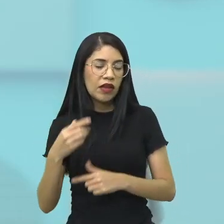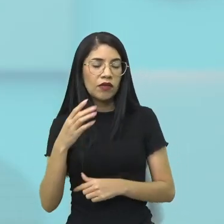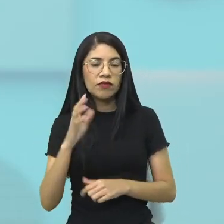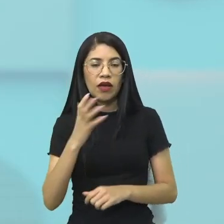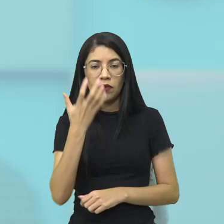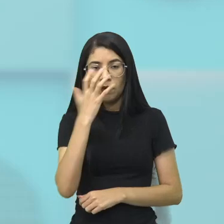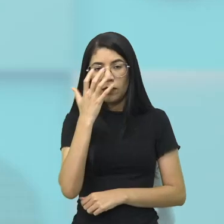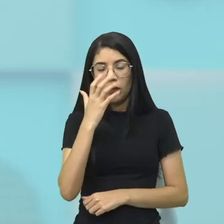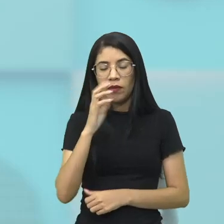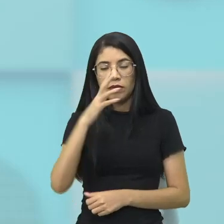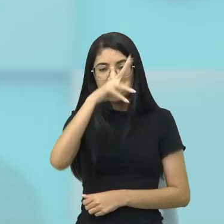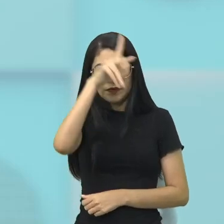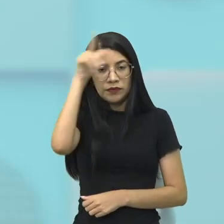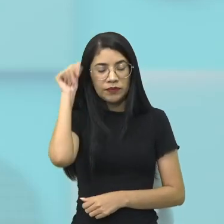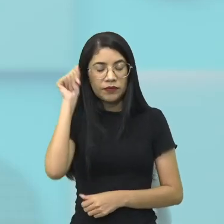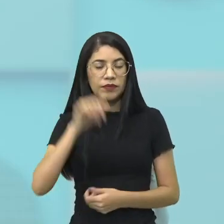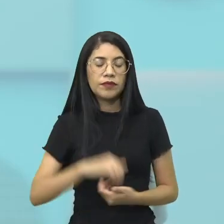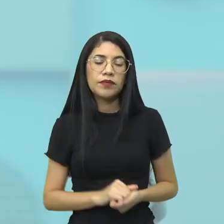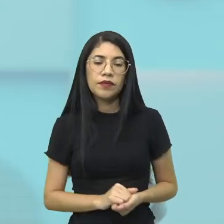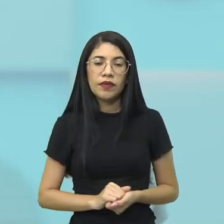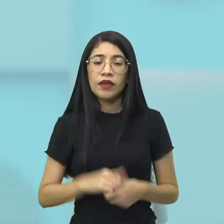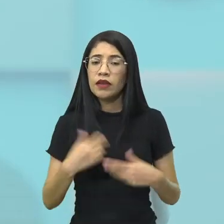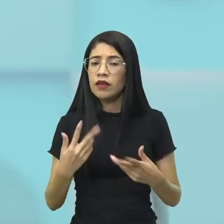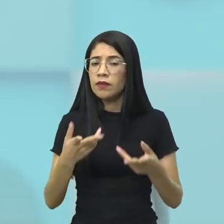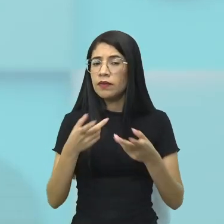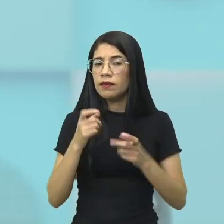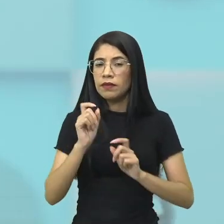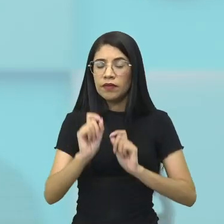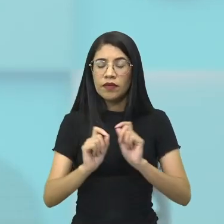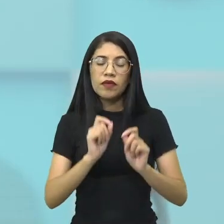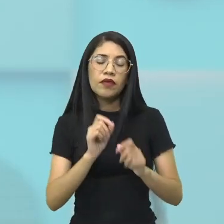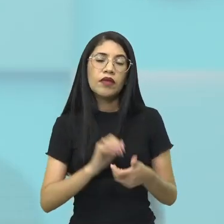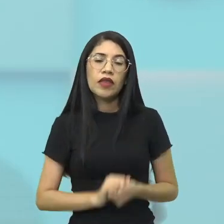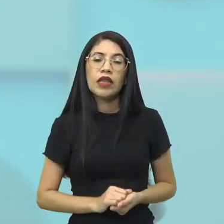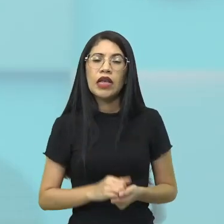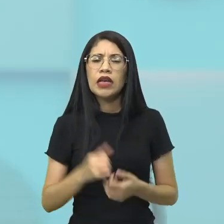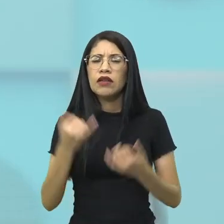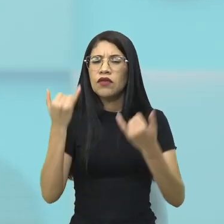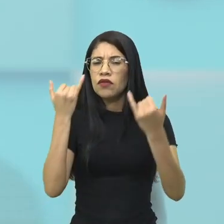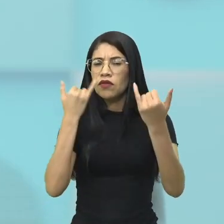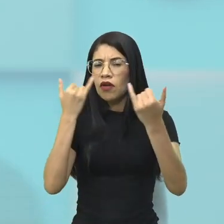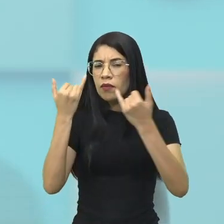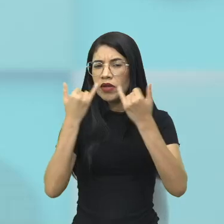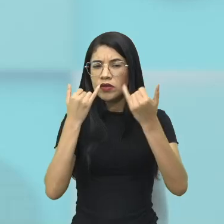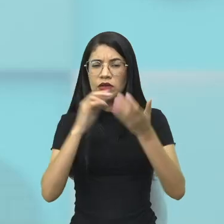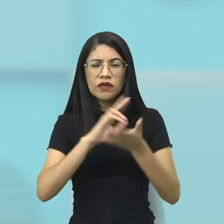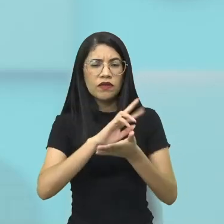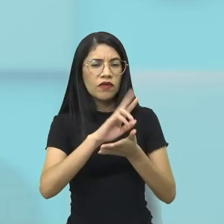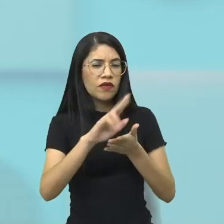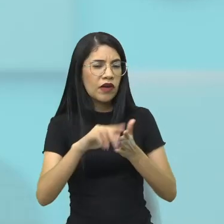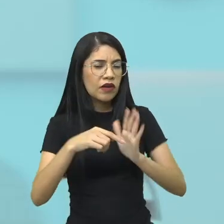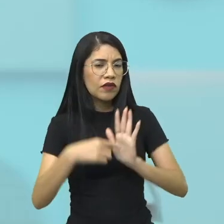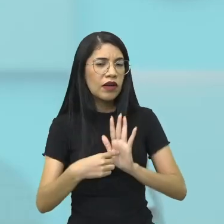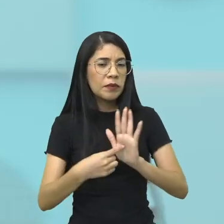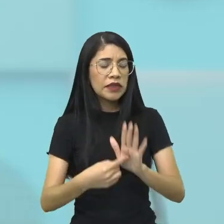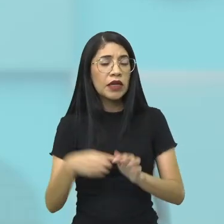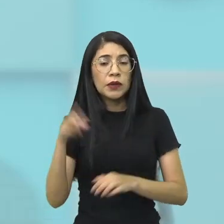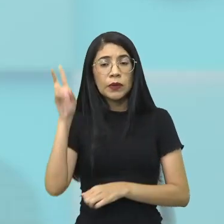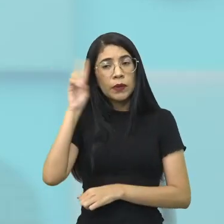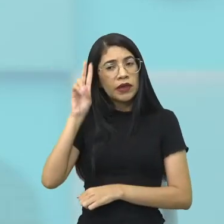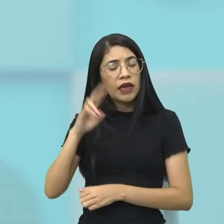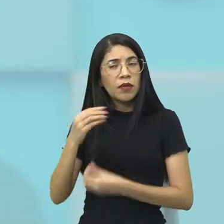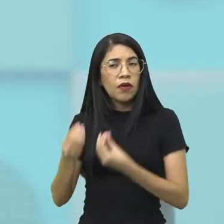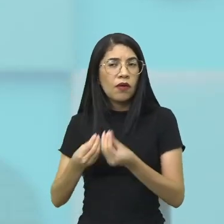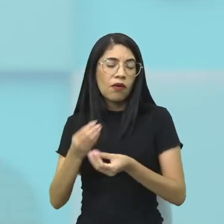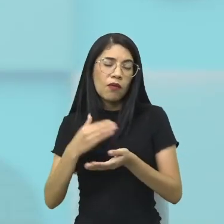Manaus, certo? Vocês poderão perceber que nós tivemos informações, né, importantes, informações históricas, né, sobre o